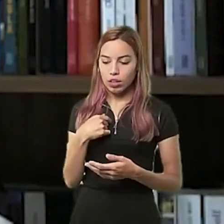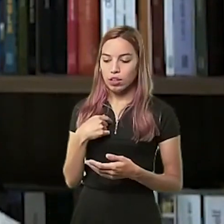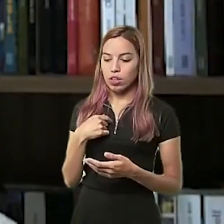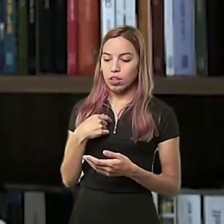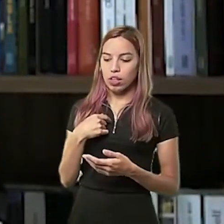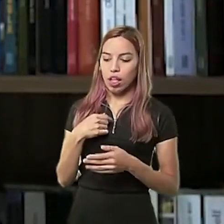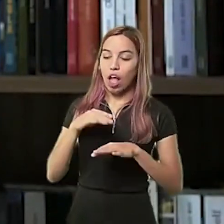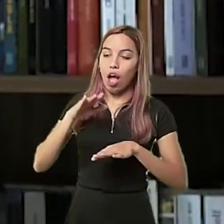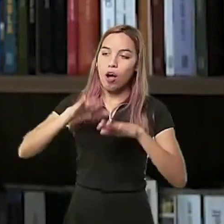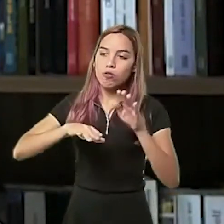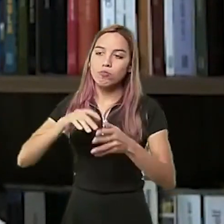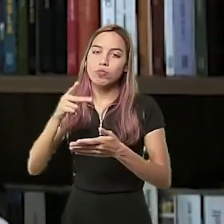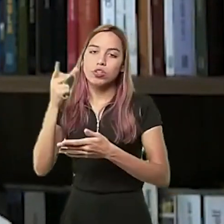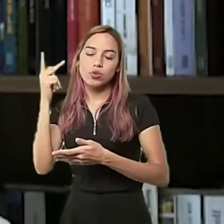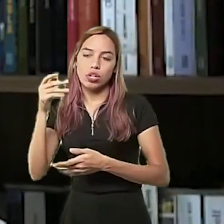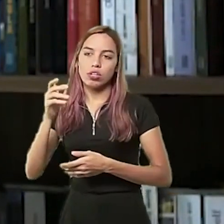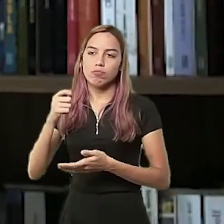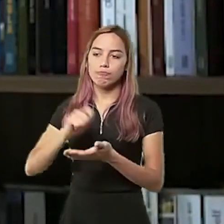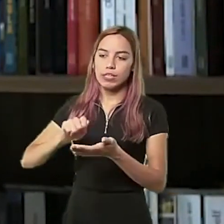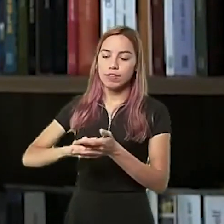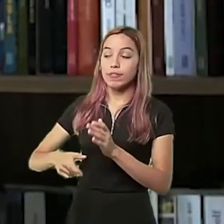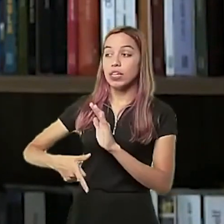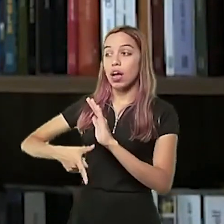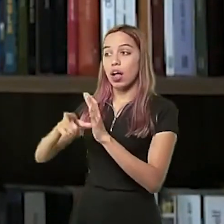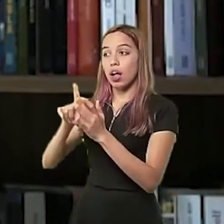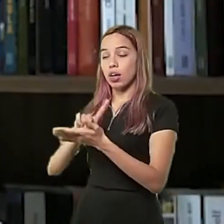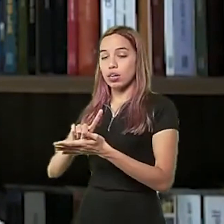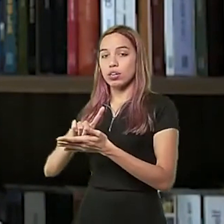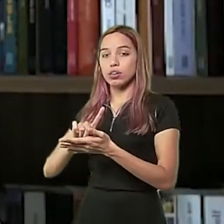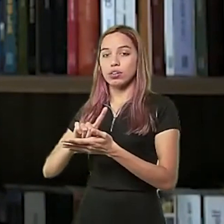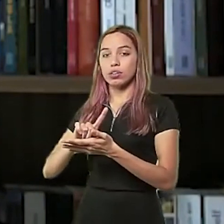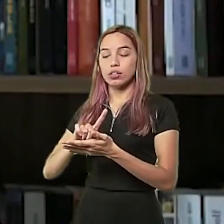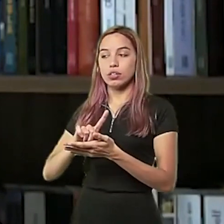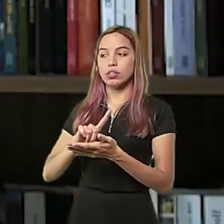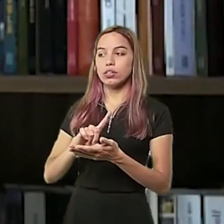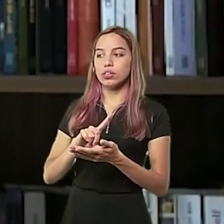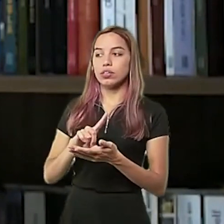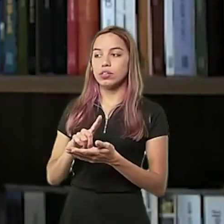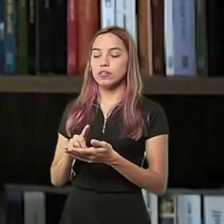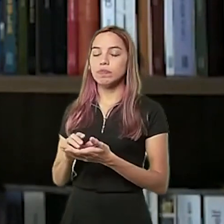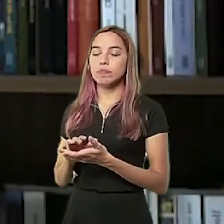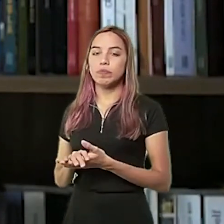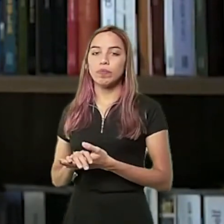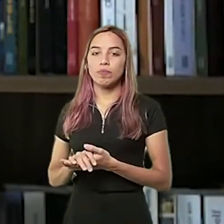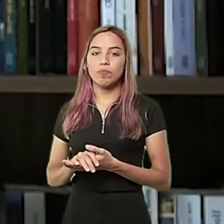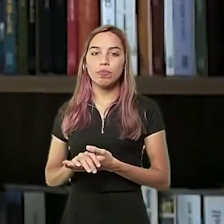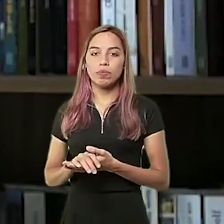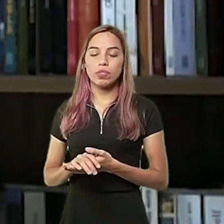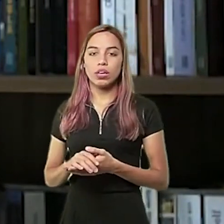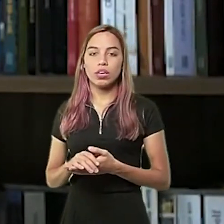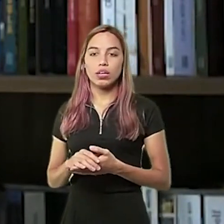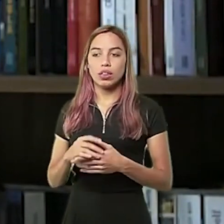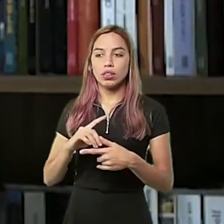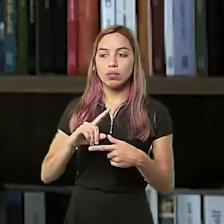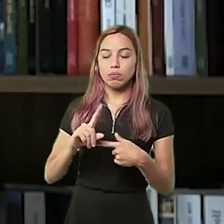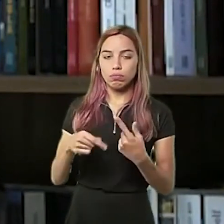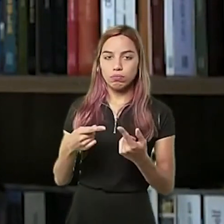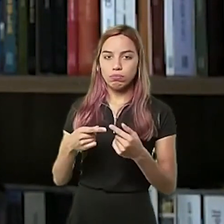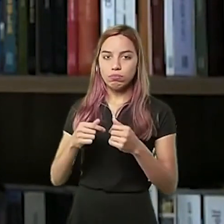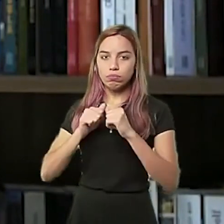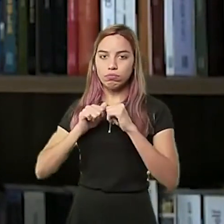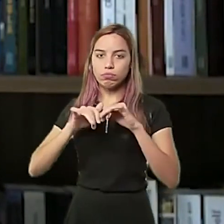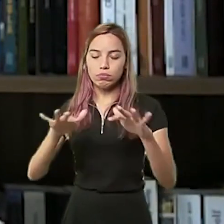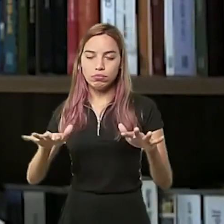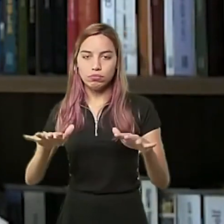Arado, antes dessa versão que veio a público, e uma parte eu escrevi depois, né? Então eu